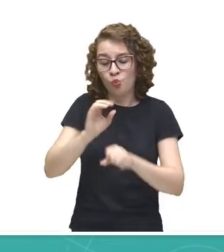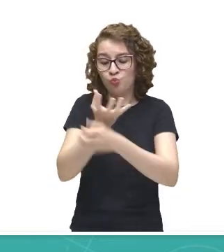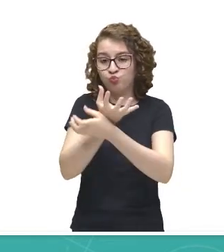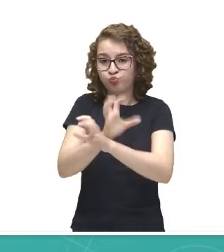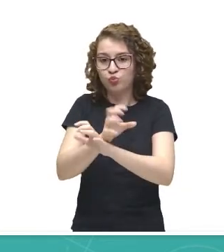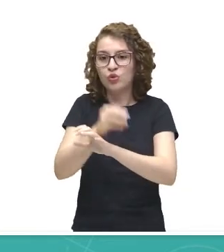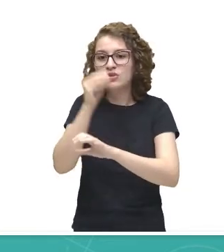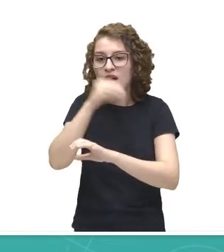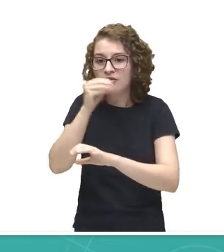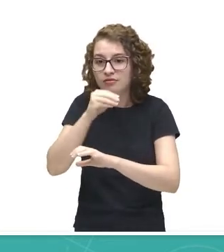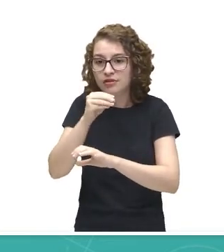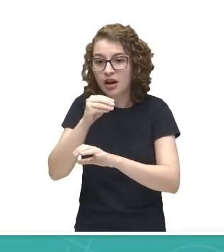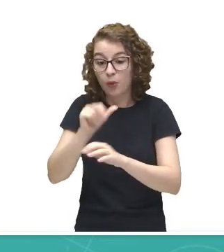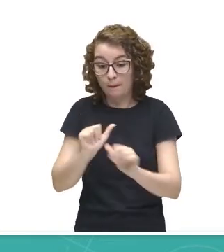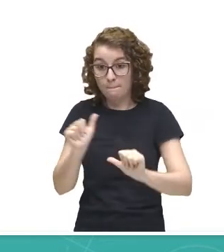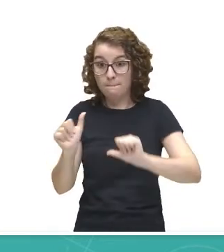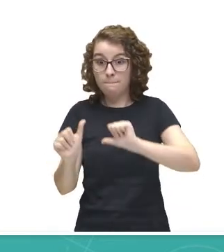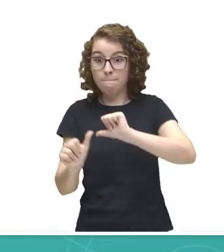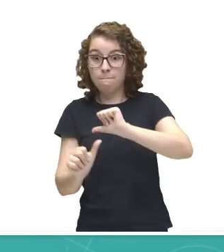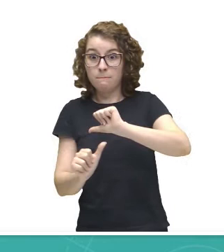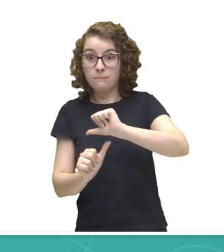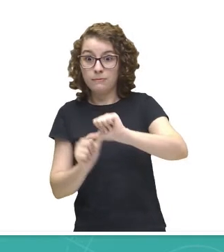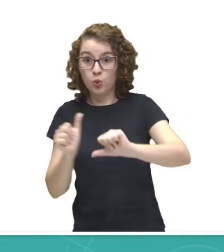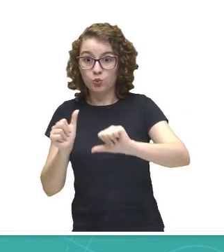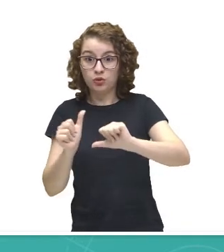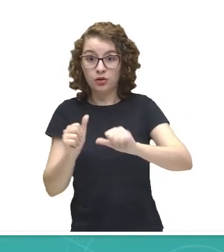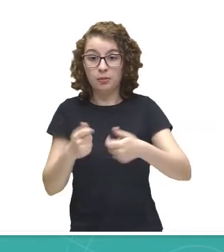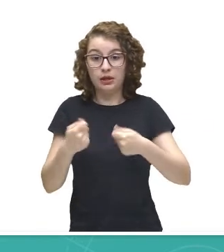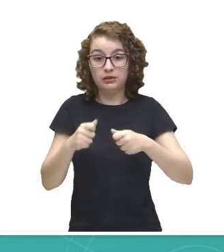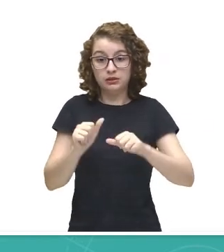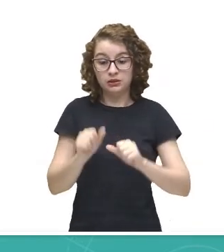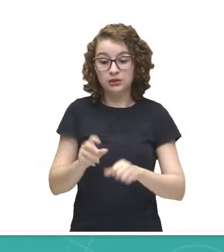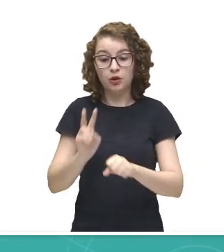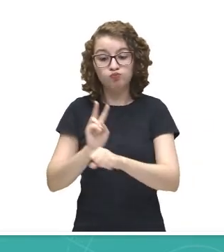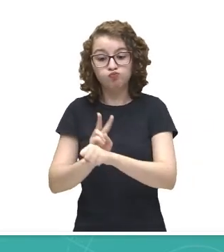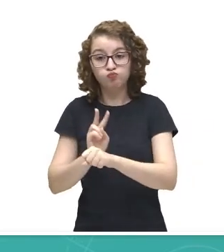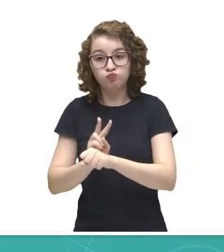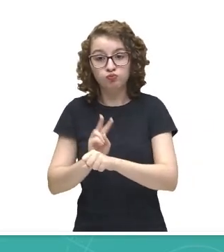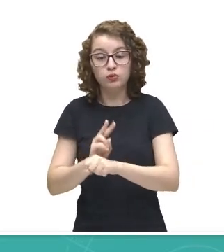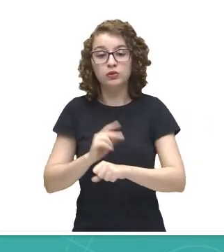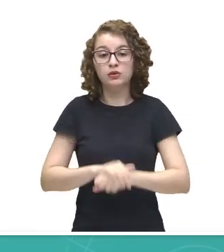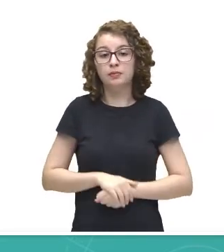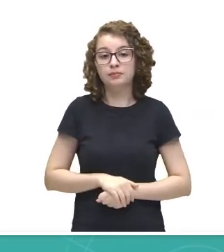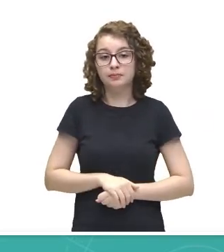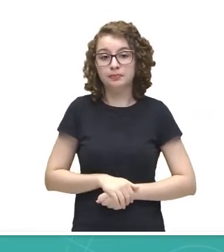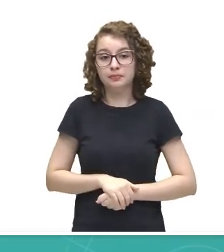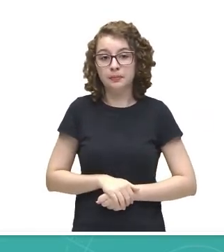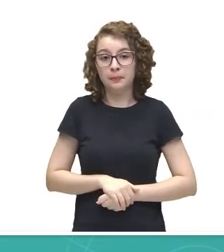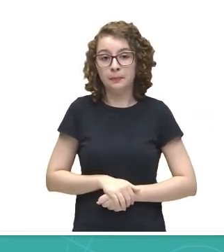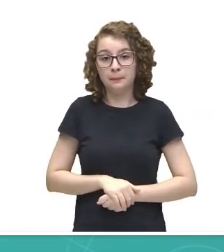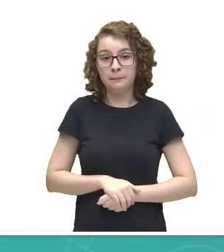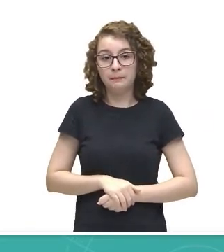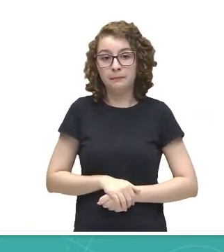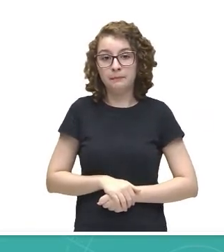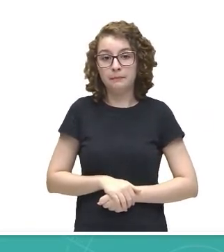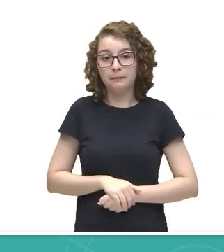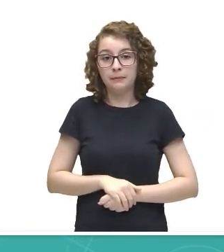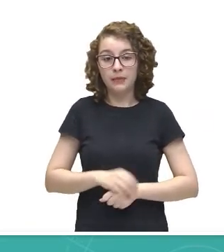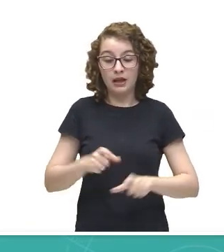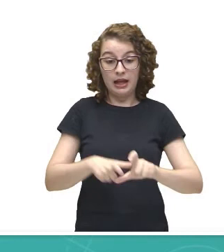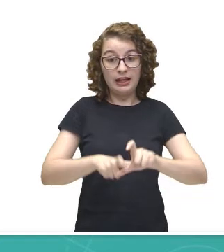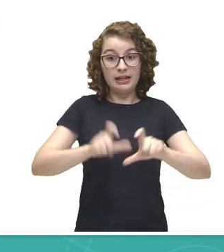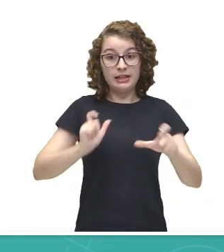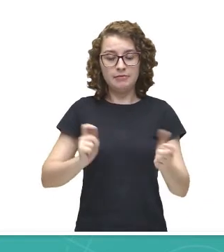vai reduzir muito essa questão da queda e da fratura, tá? manutenção da independência